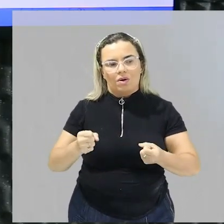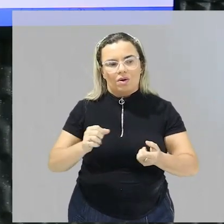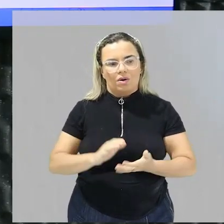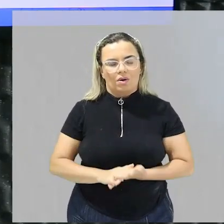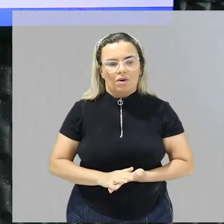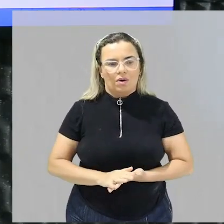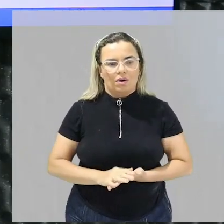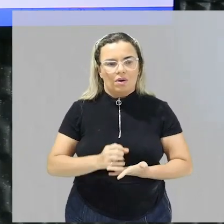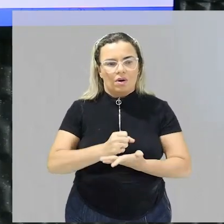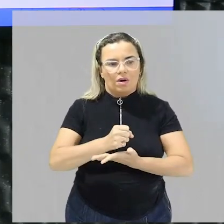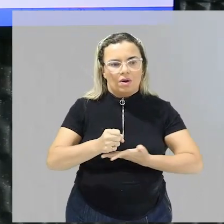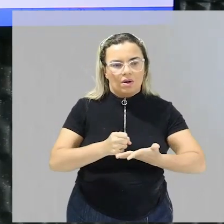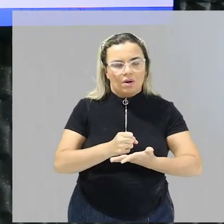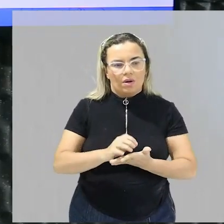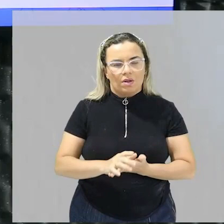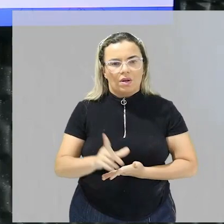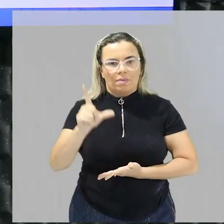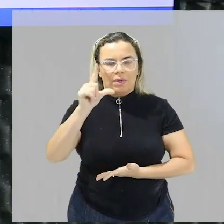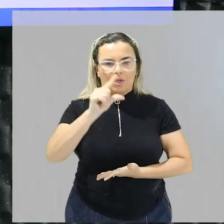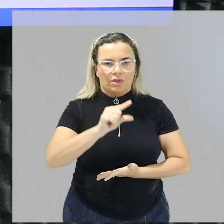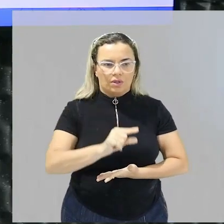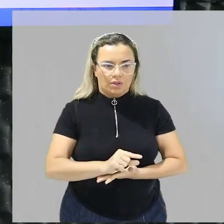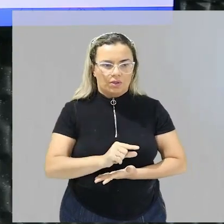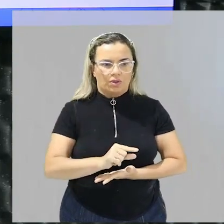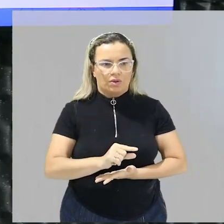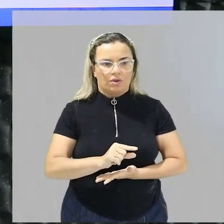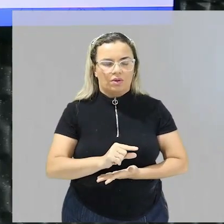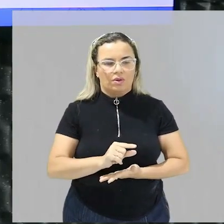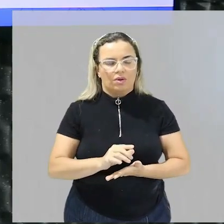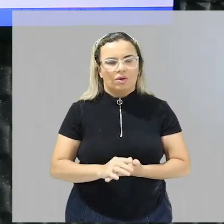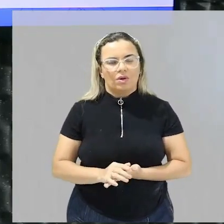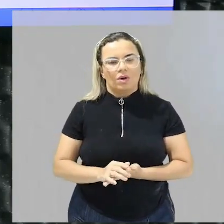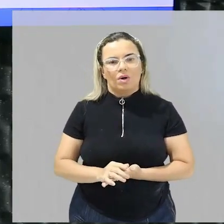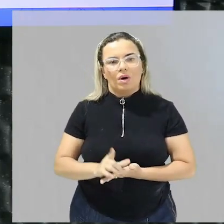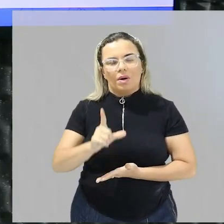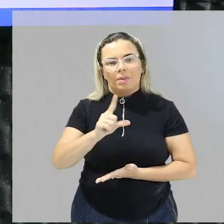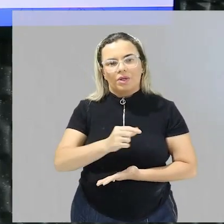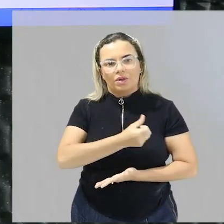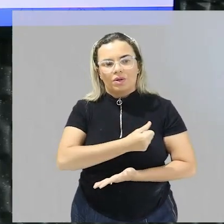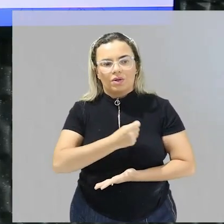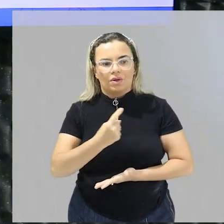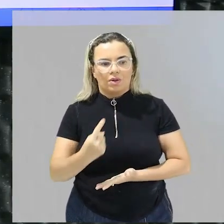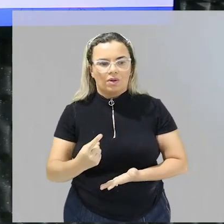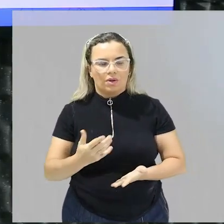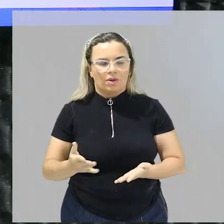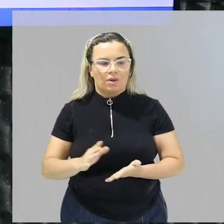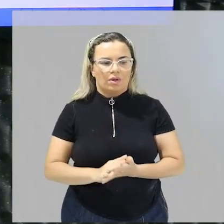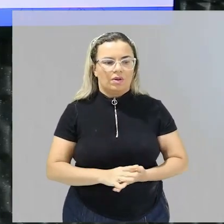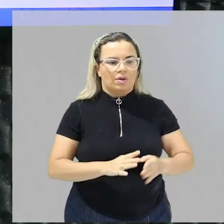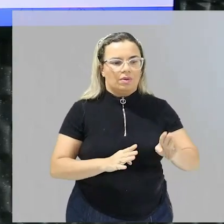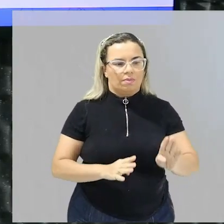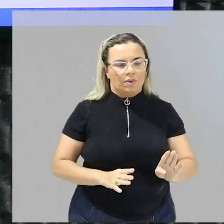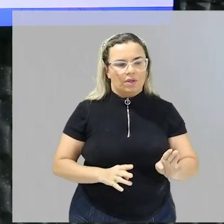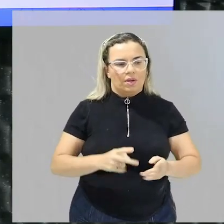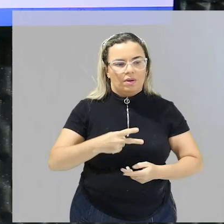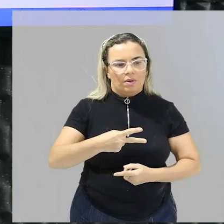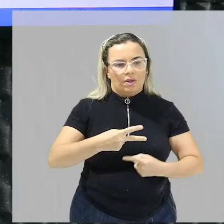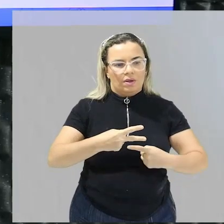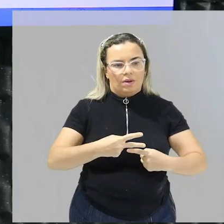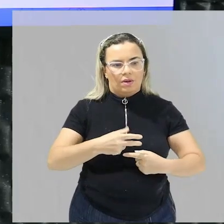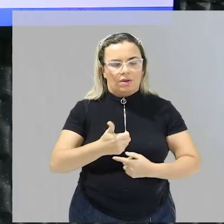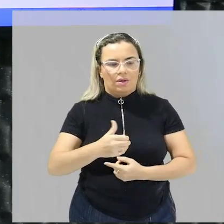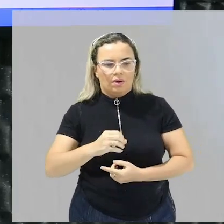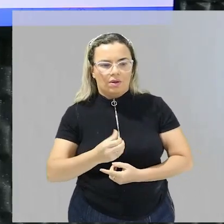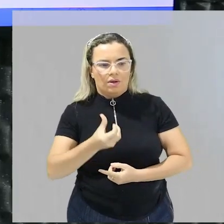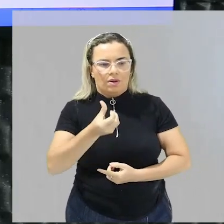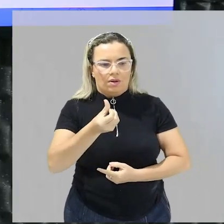é um número maior que 1, tá? E aí a desigualdade é mantida. No caso, eu tenho B maior ou igual a 10 elevado à